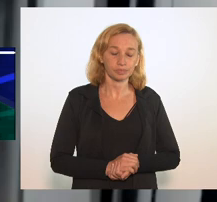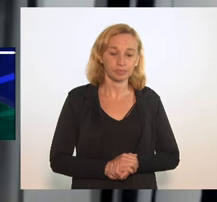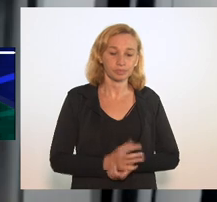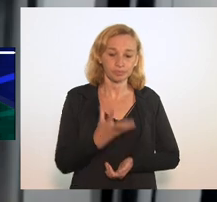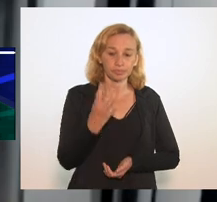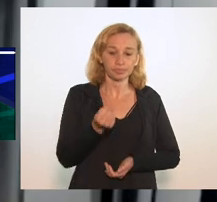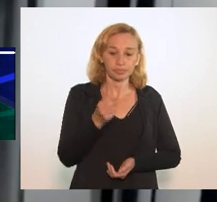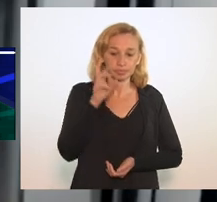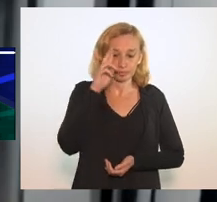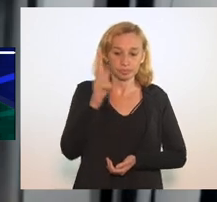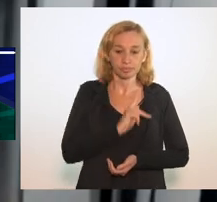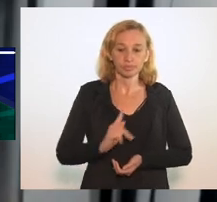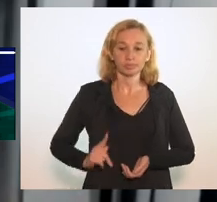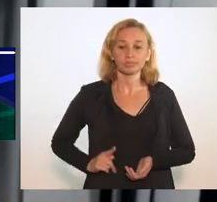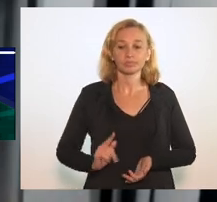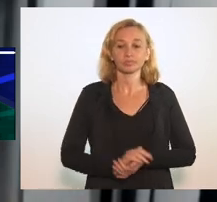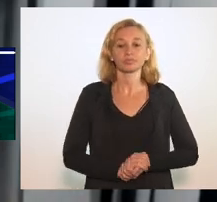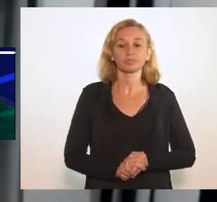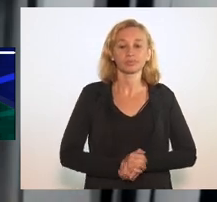Favorável, presidente. Favorável.